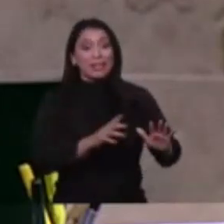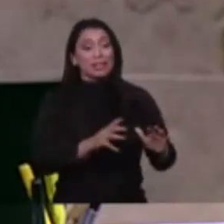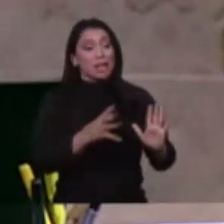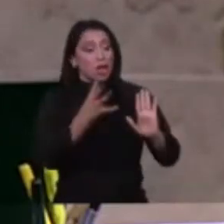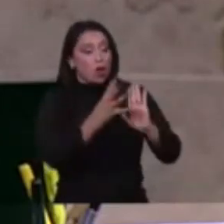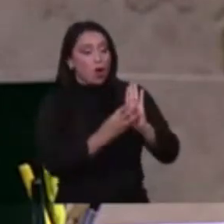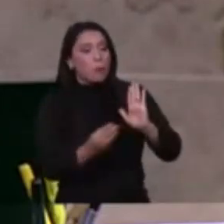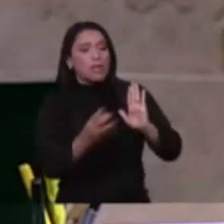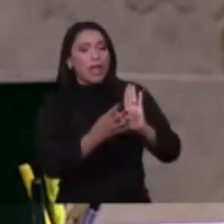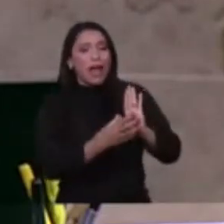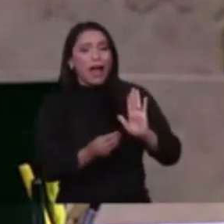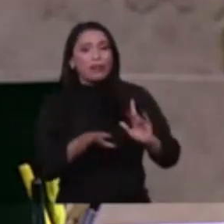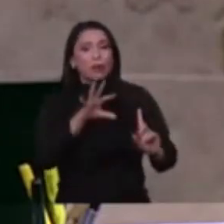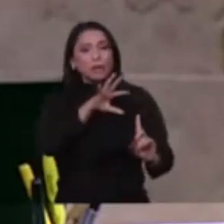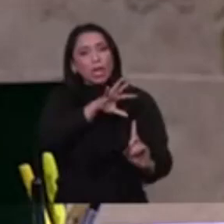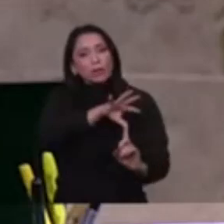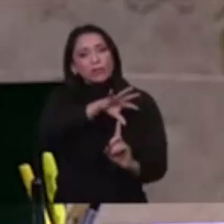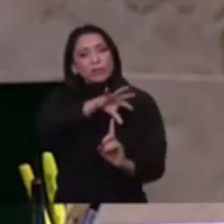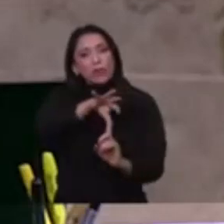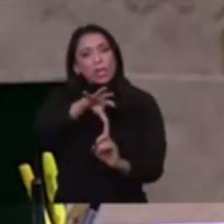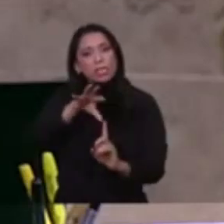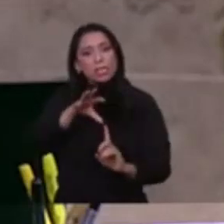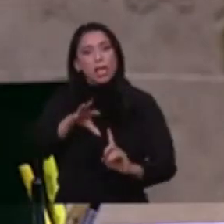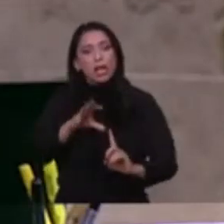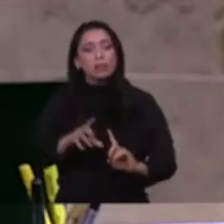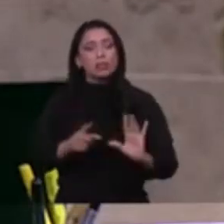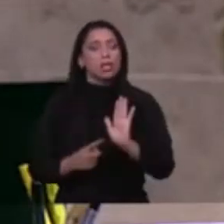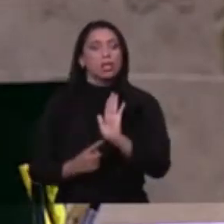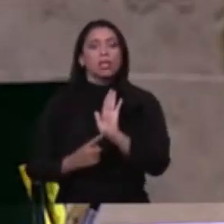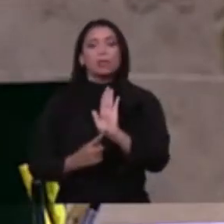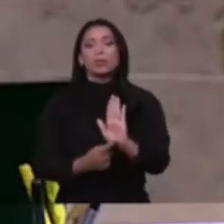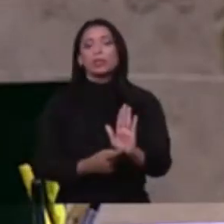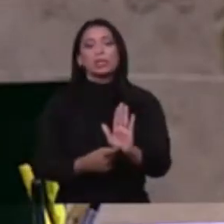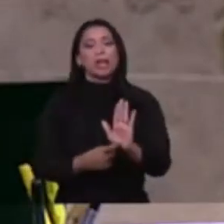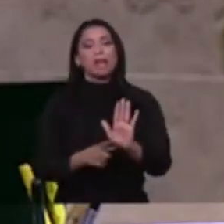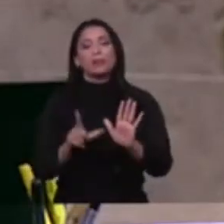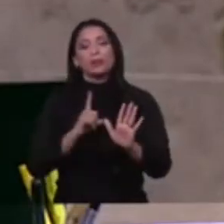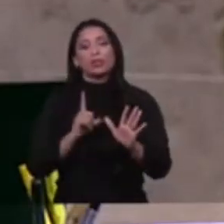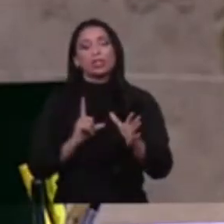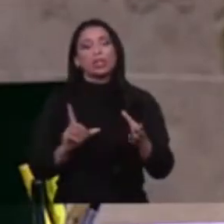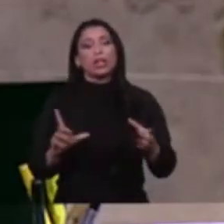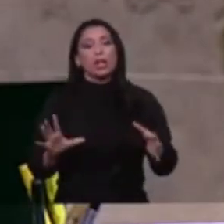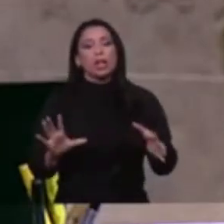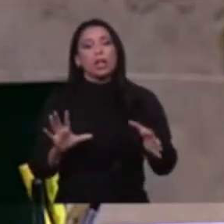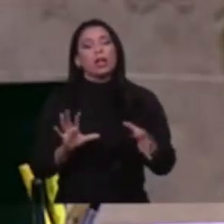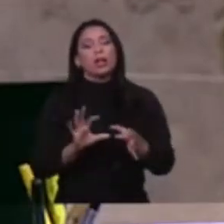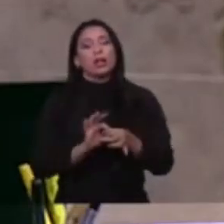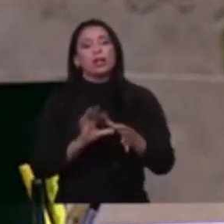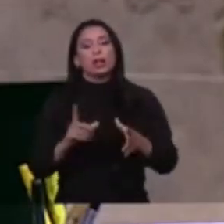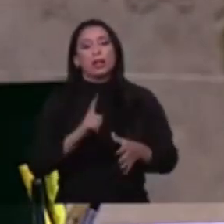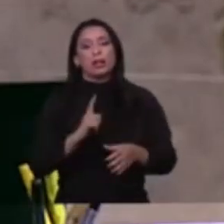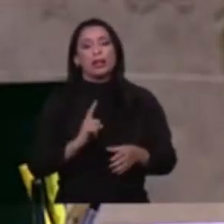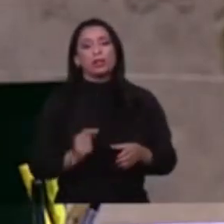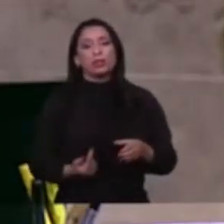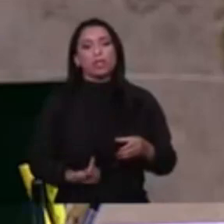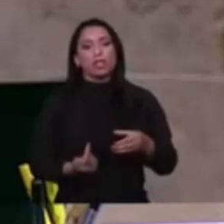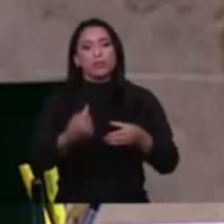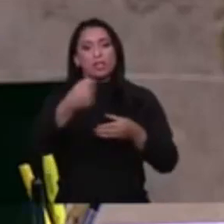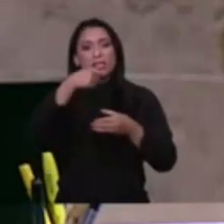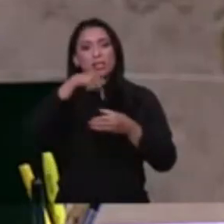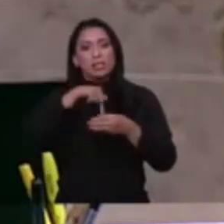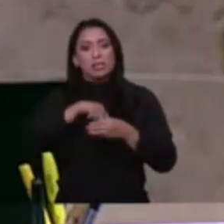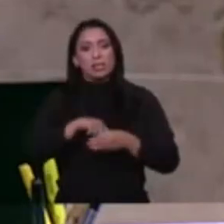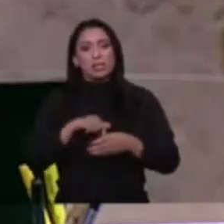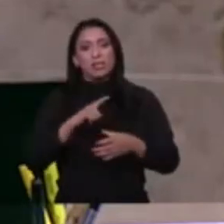imitação ou sugestão, em clara demonstração do vínculo subjetivo entre os agentes e adesão